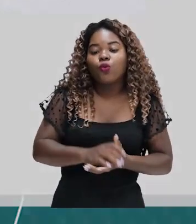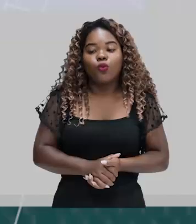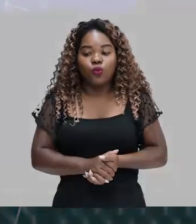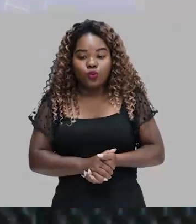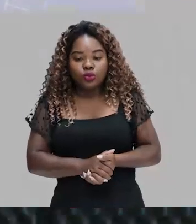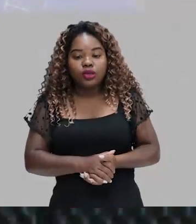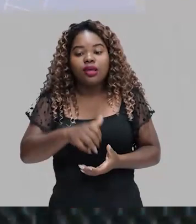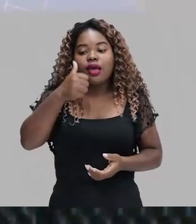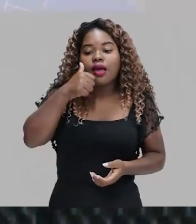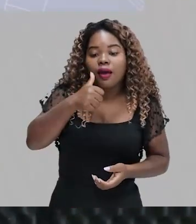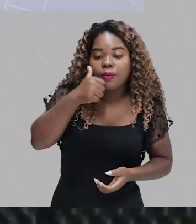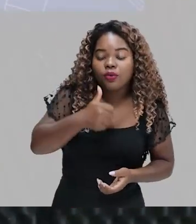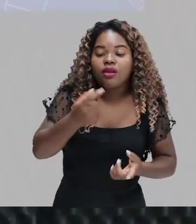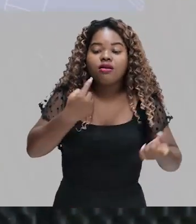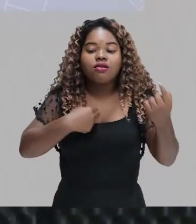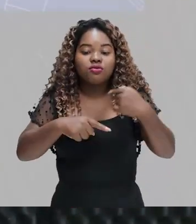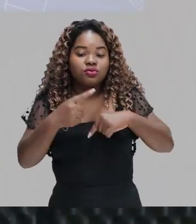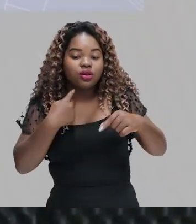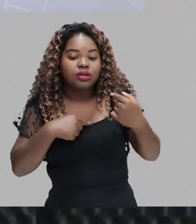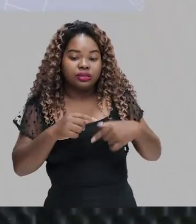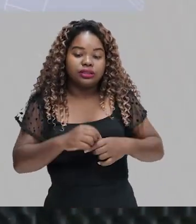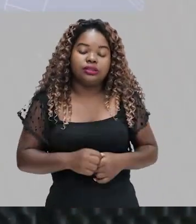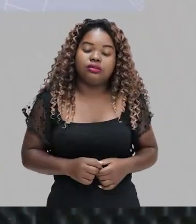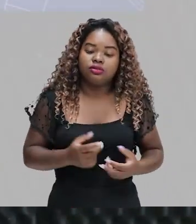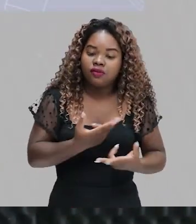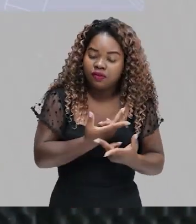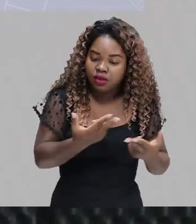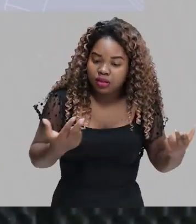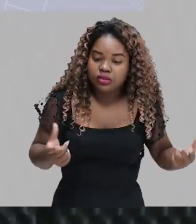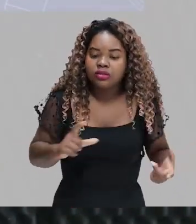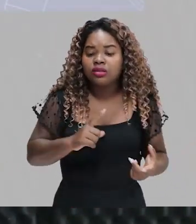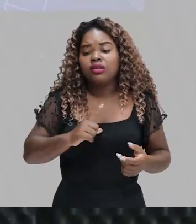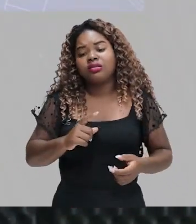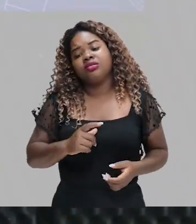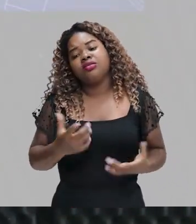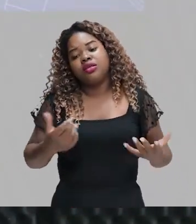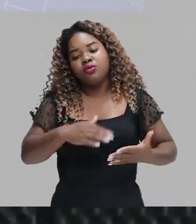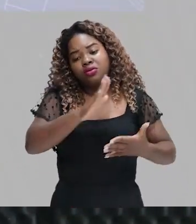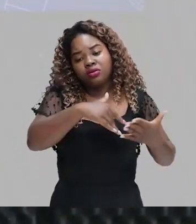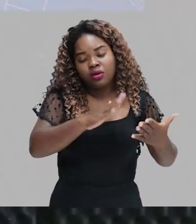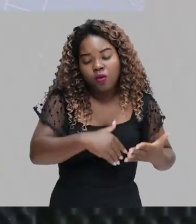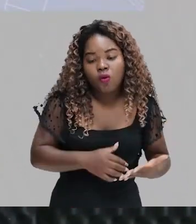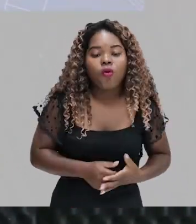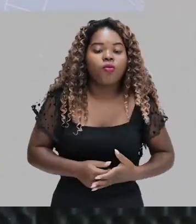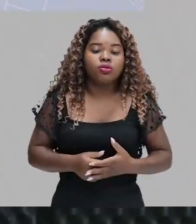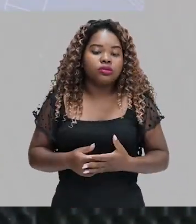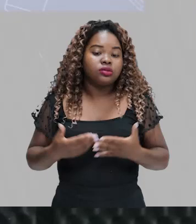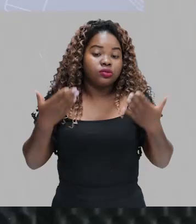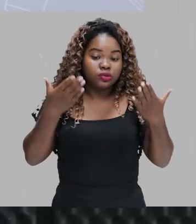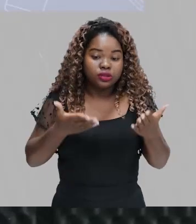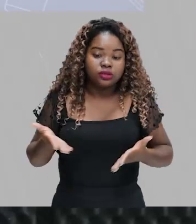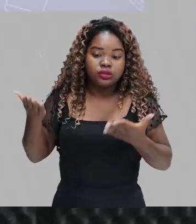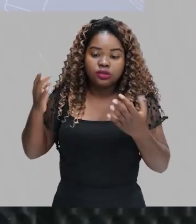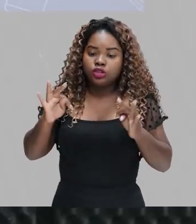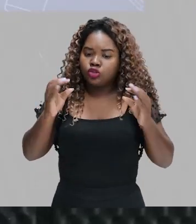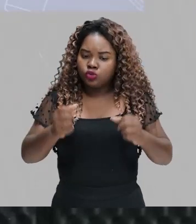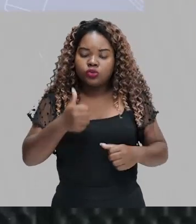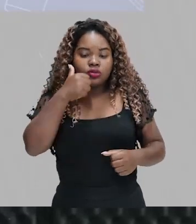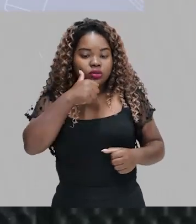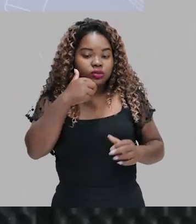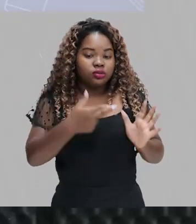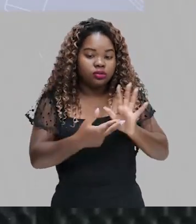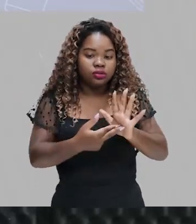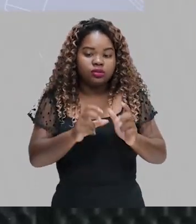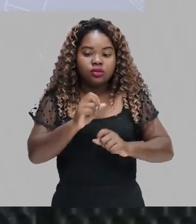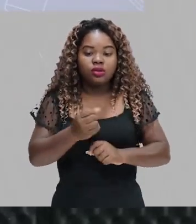si, a mulher, o desejo, entre outras coisas. E aí a gente tem uma série de leituras sobre a obra. Não sei se vocês prestaram atenção, todas as mulheres que ele representa são